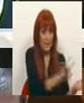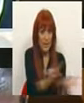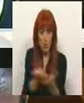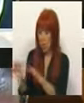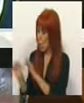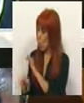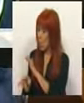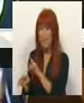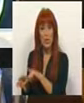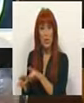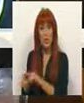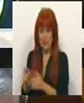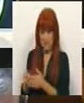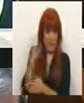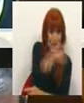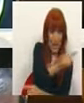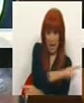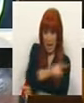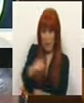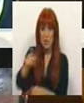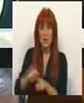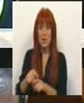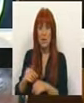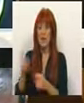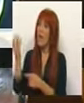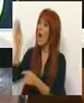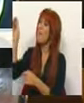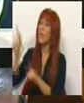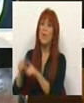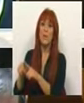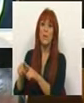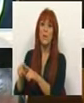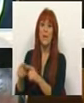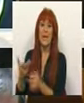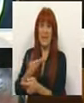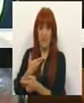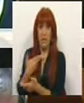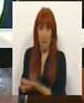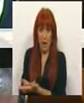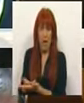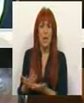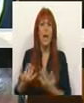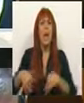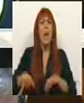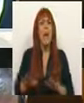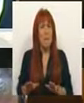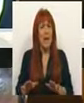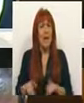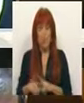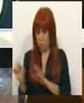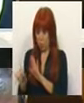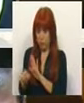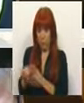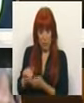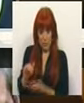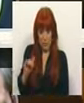O fundo para pagar vai à banca e endivida-se. No entretanto, o